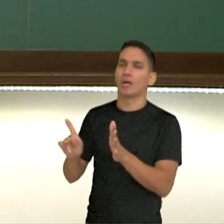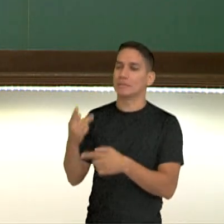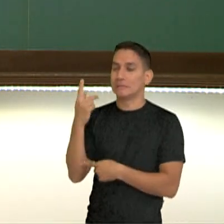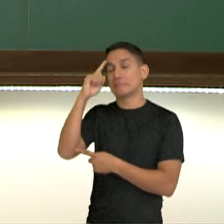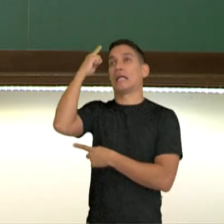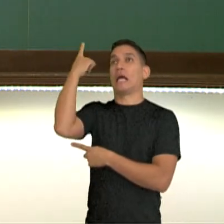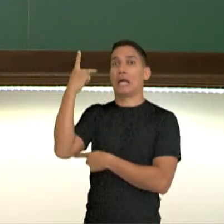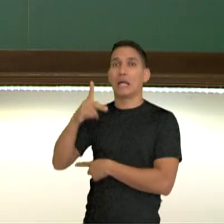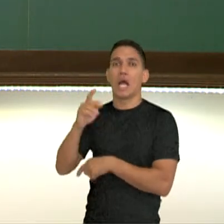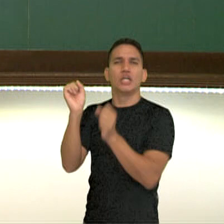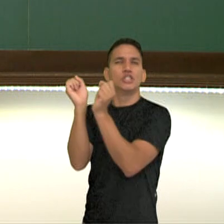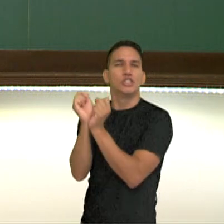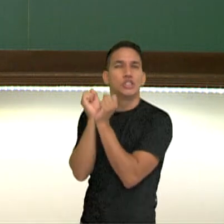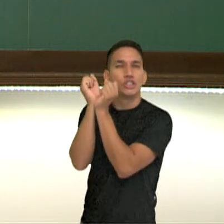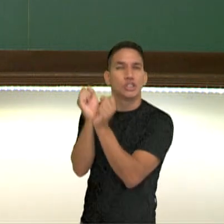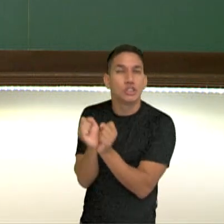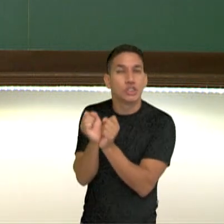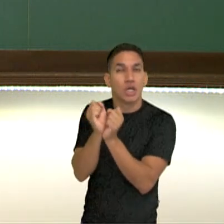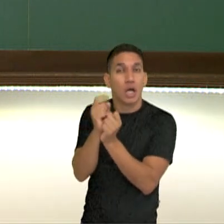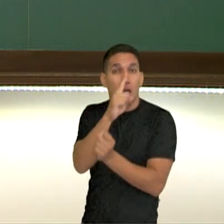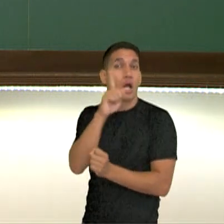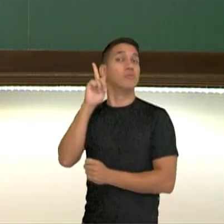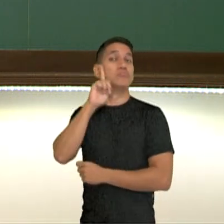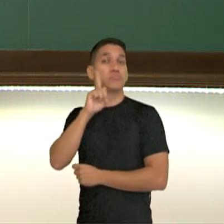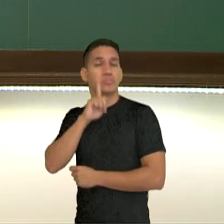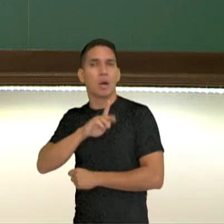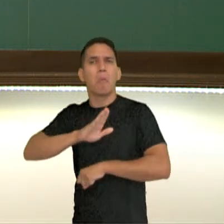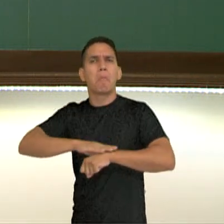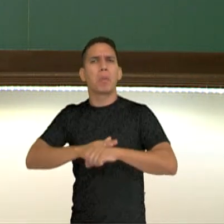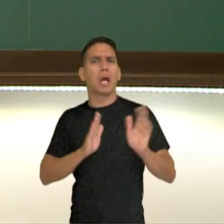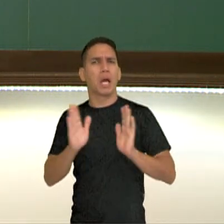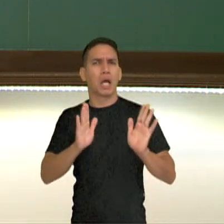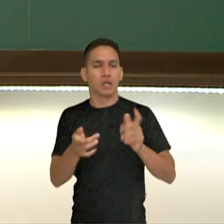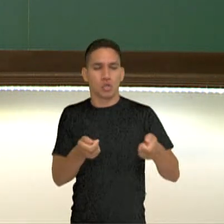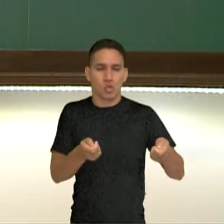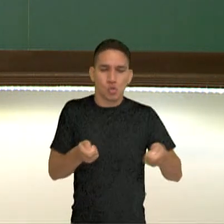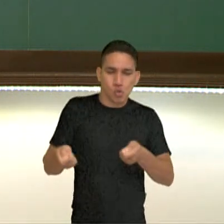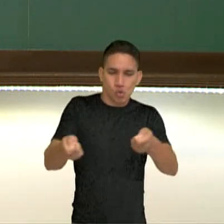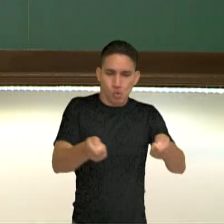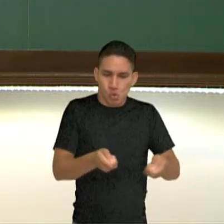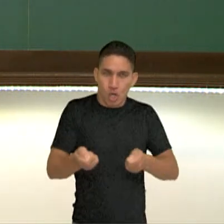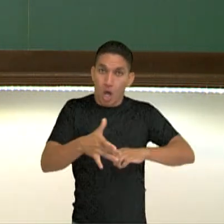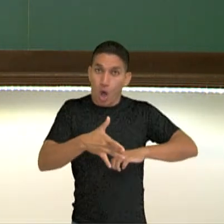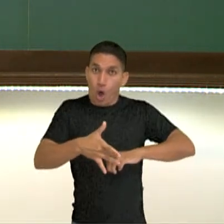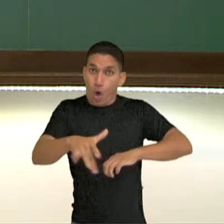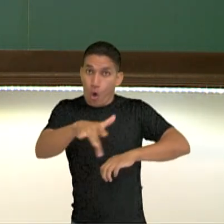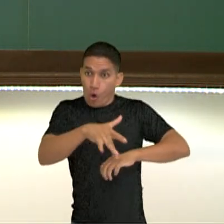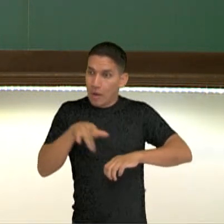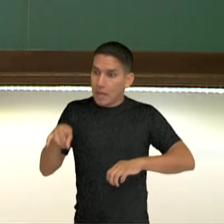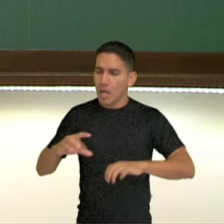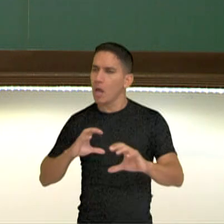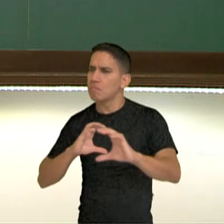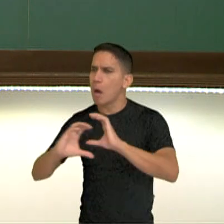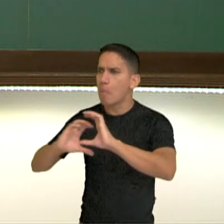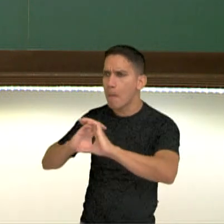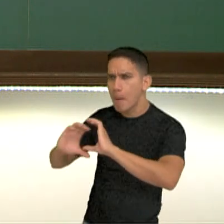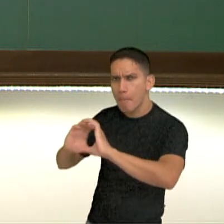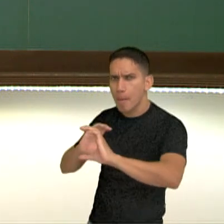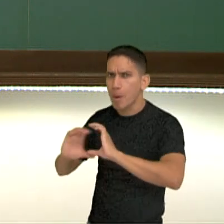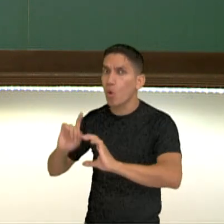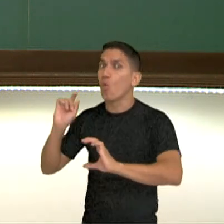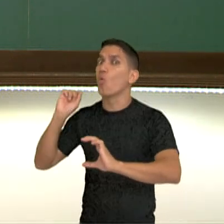norte-americanos em que no tempo da exploração do ouro nos Estados Unidos eles começaram a se comunicar através